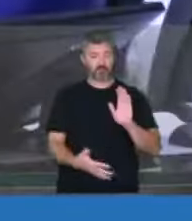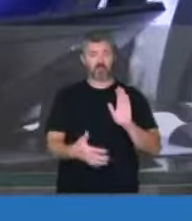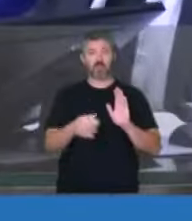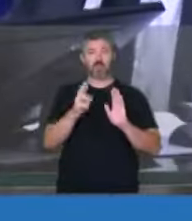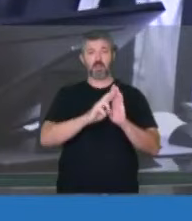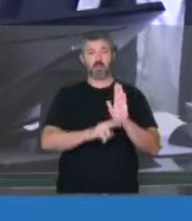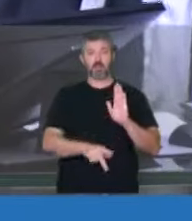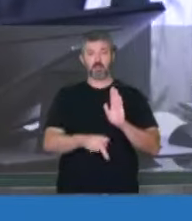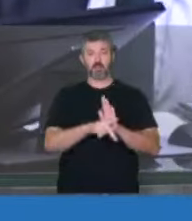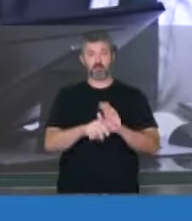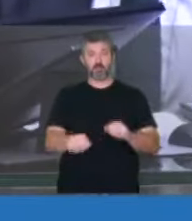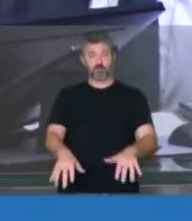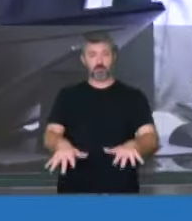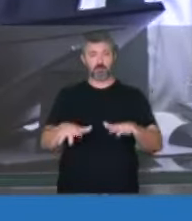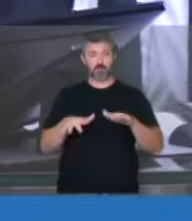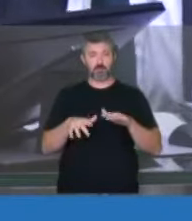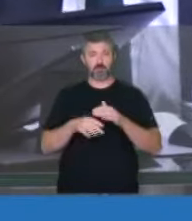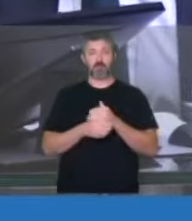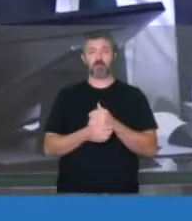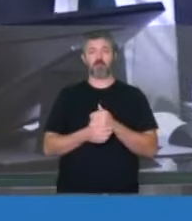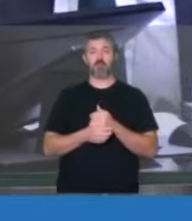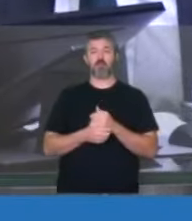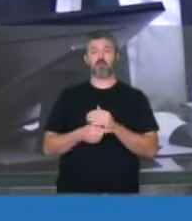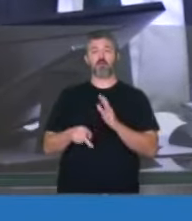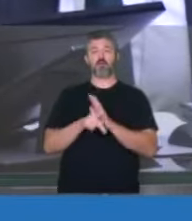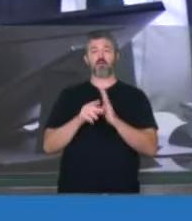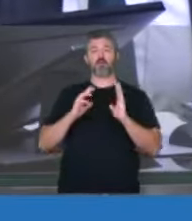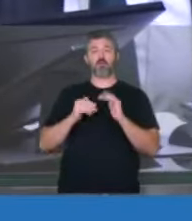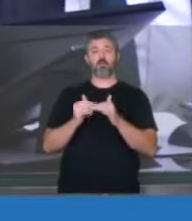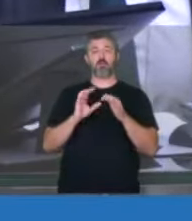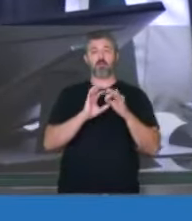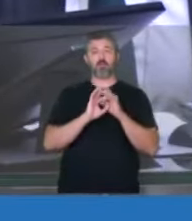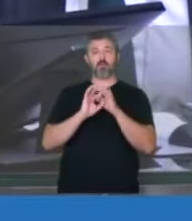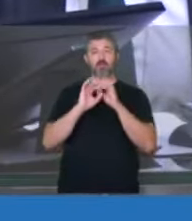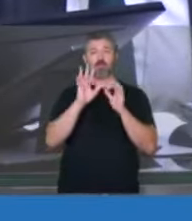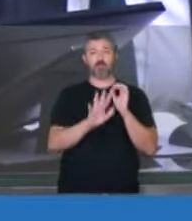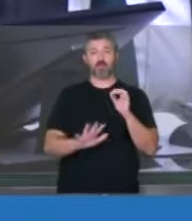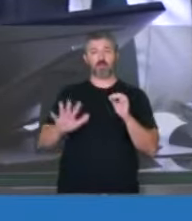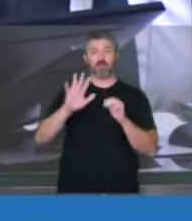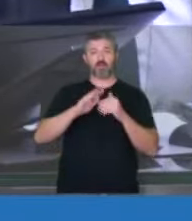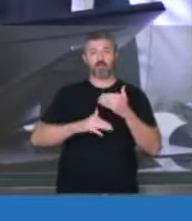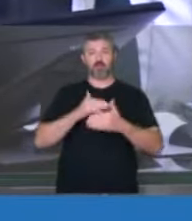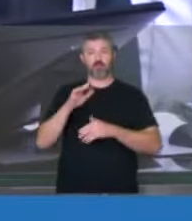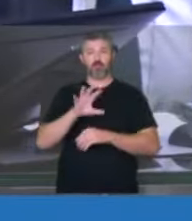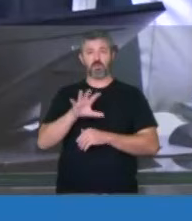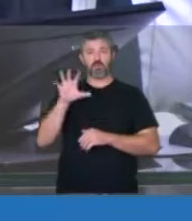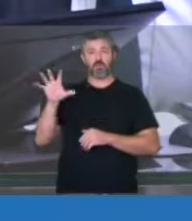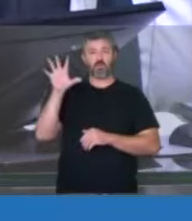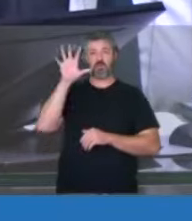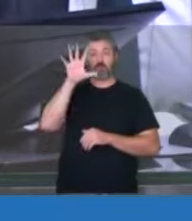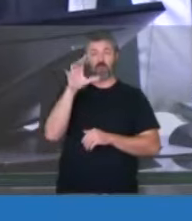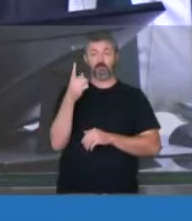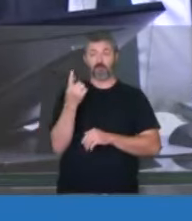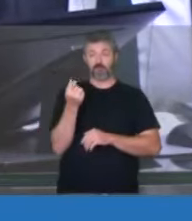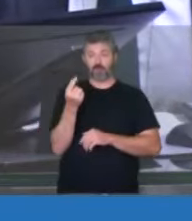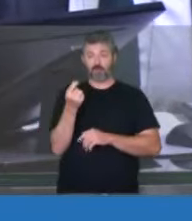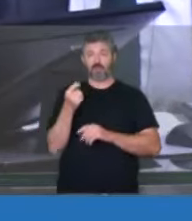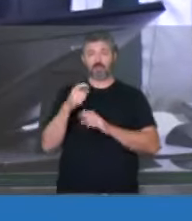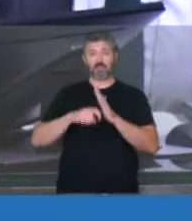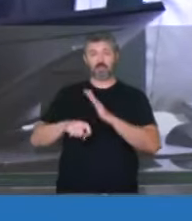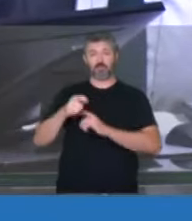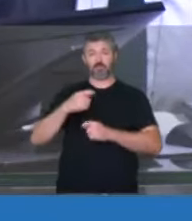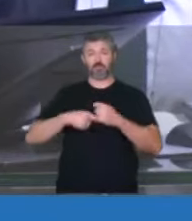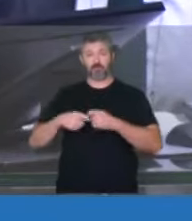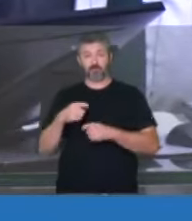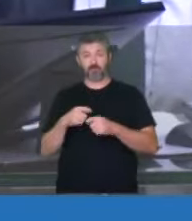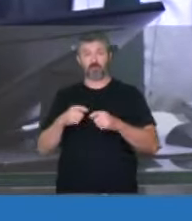poderão ser utilizados durante esse período dos 36 meses paraa reconstrução do Estado o que que tá acontecendo você dizia aí que o projeto